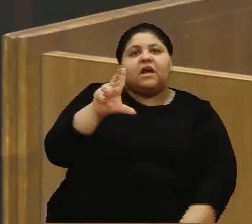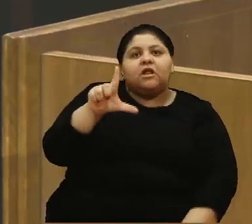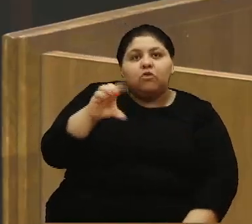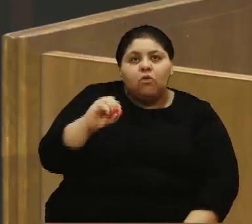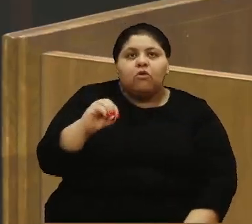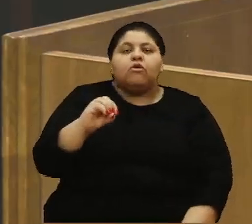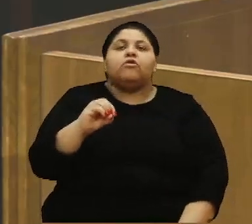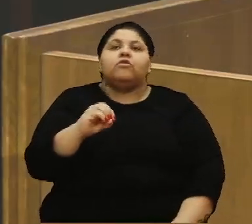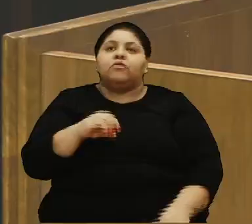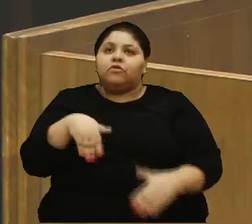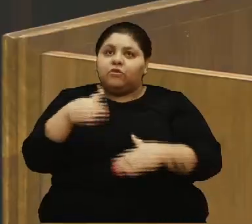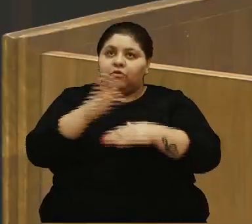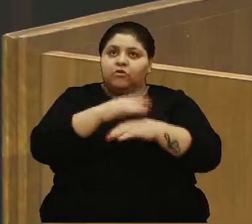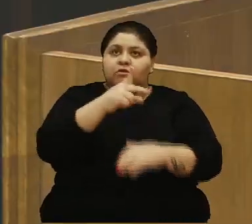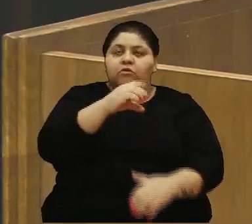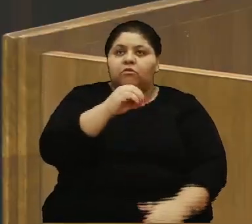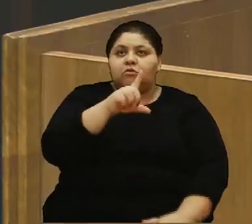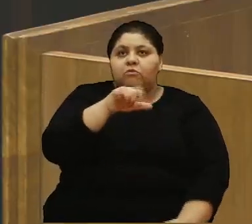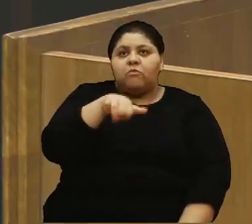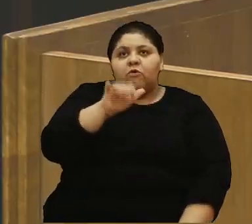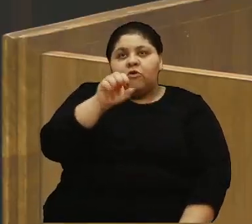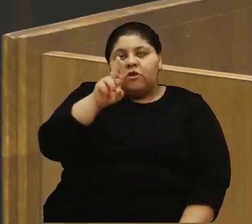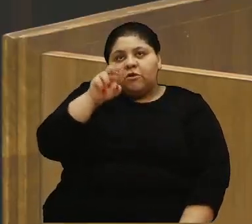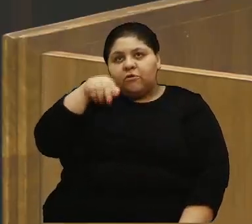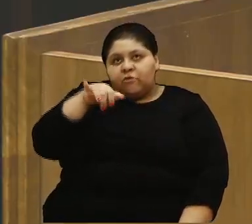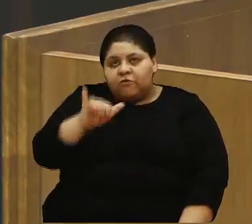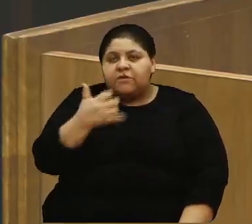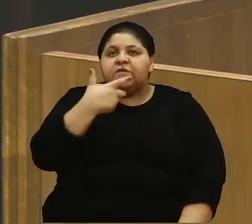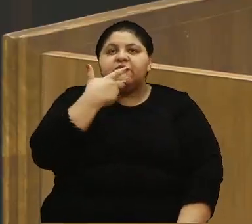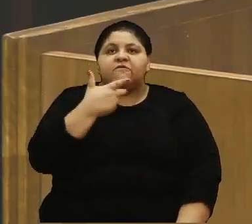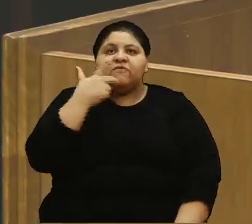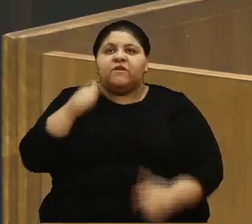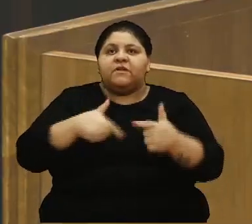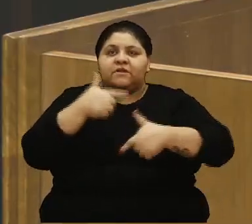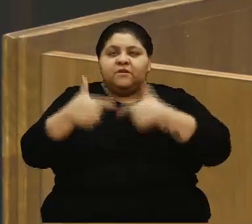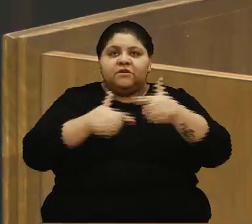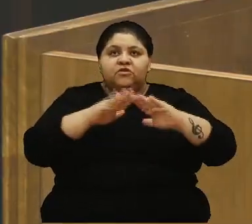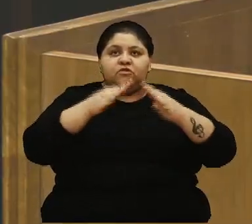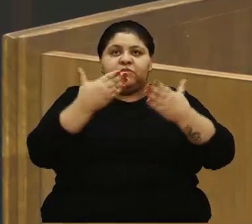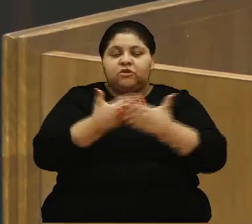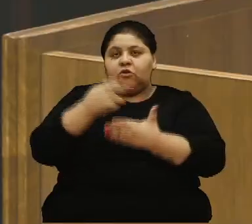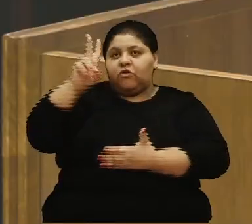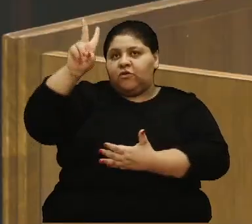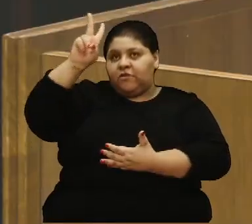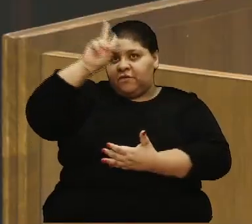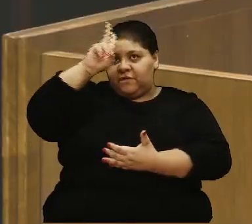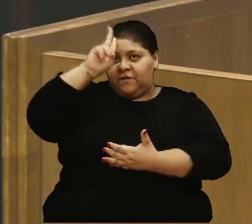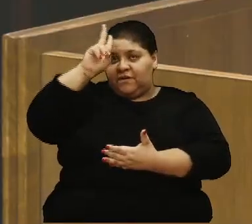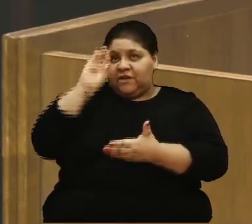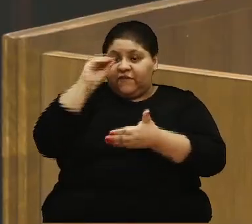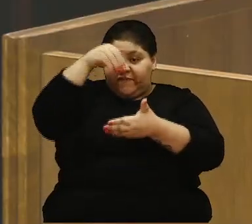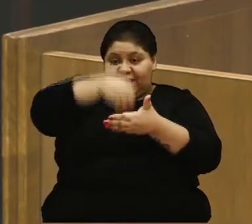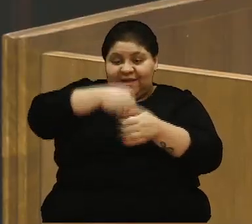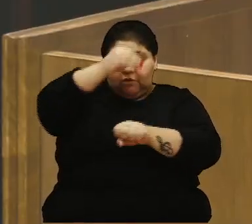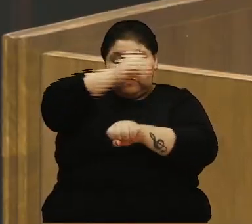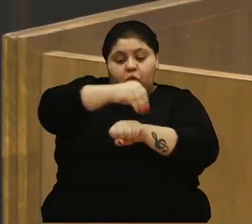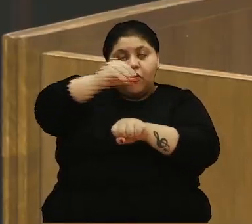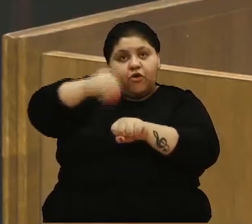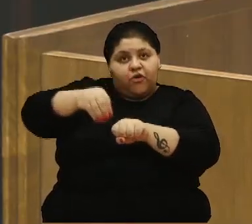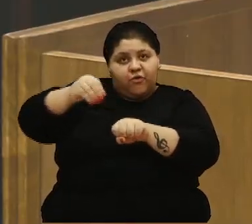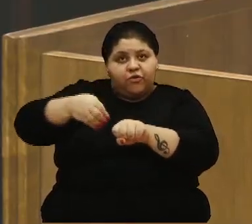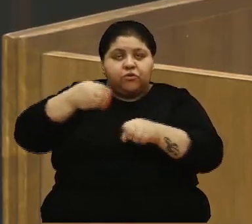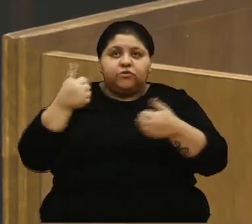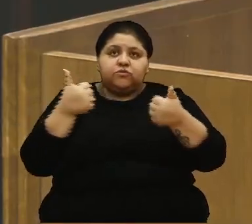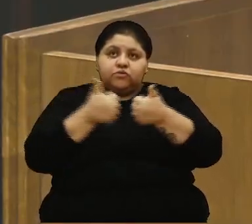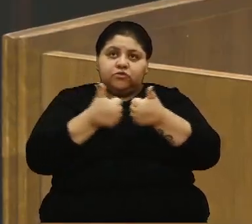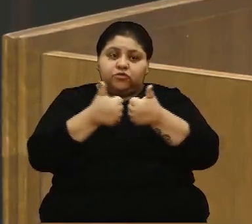mais o Poliuni, falando sobre esse trabalho que eles fazem, né, numa escola de ensino médio, que é da Uniftec, com